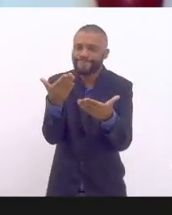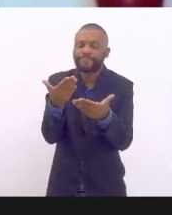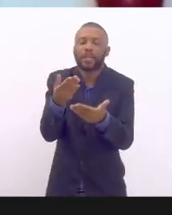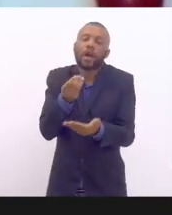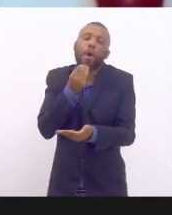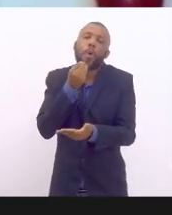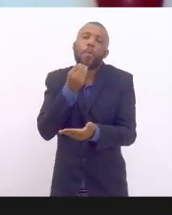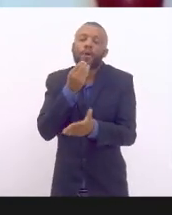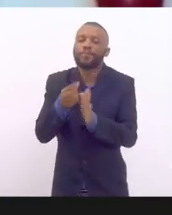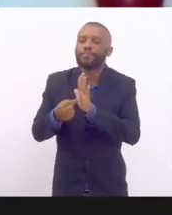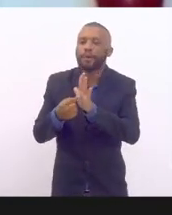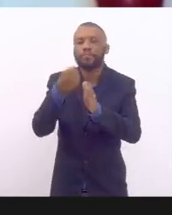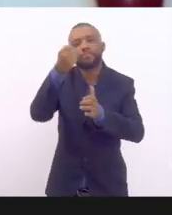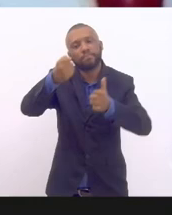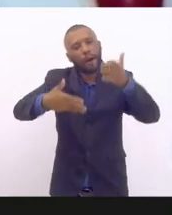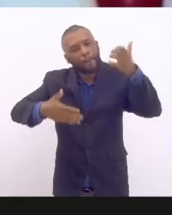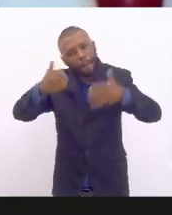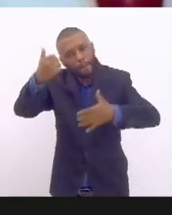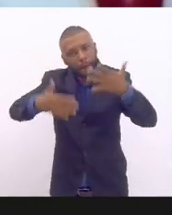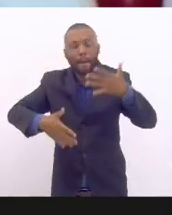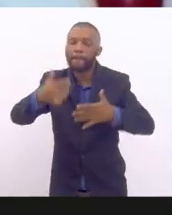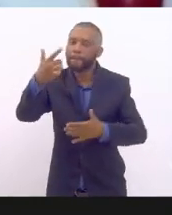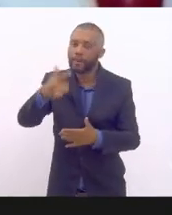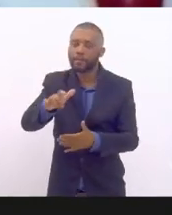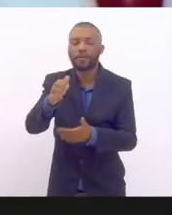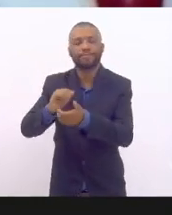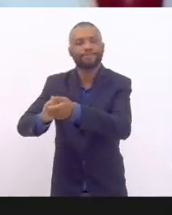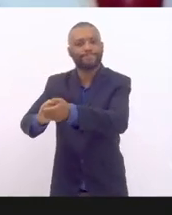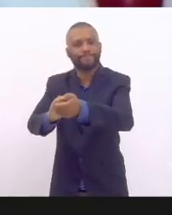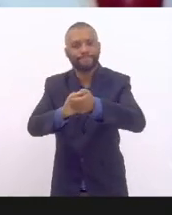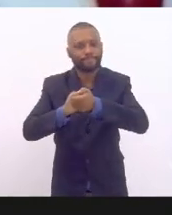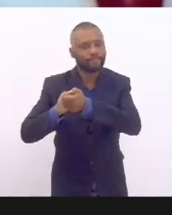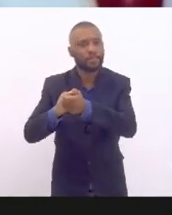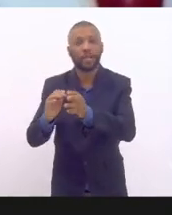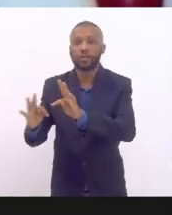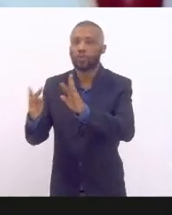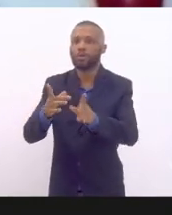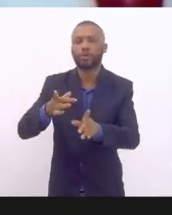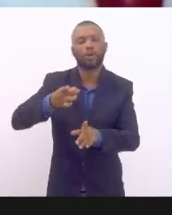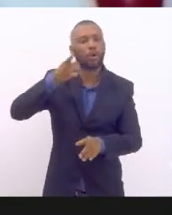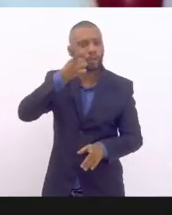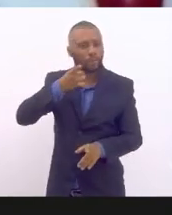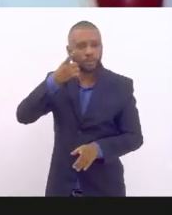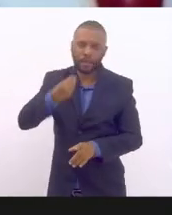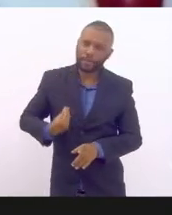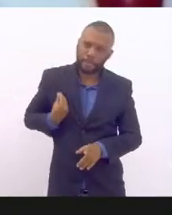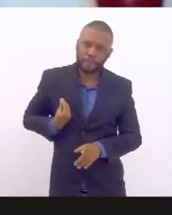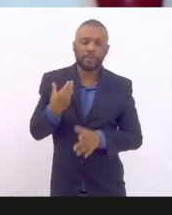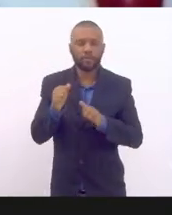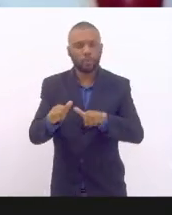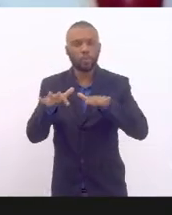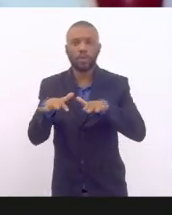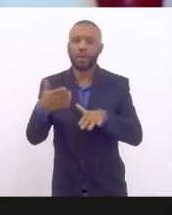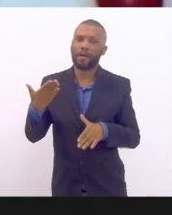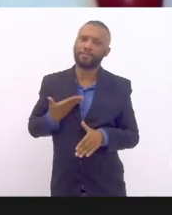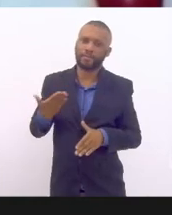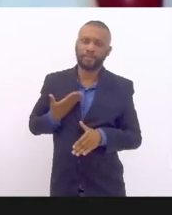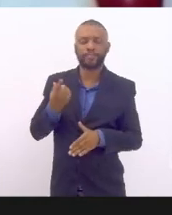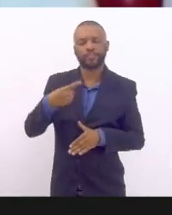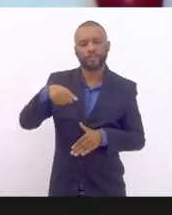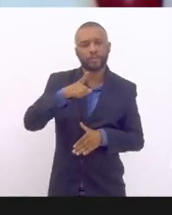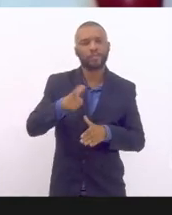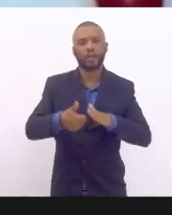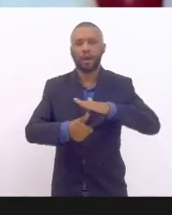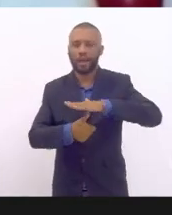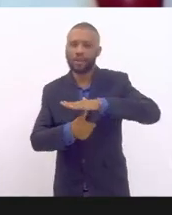a oportunidade de ter participado mais uma vez comprimento a todos os parlamentares aqui presente e aos meus colegas leitores